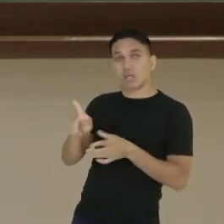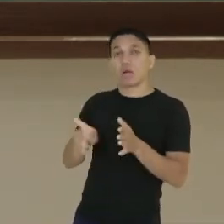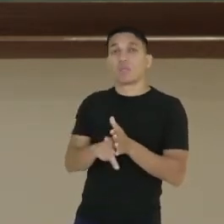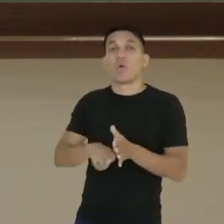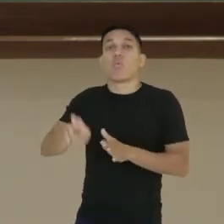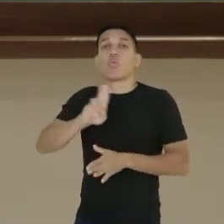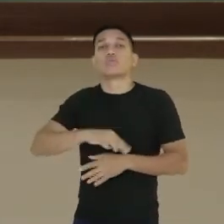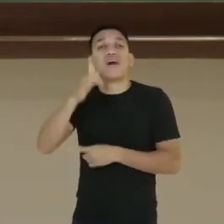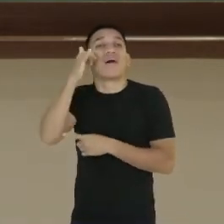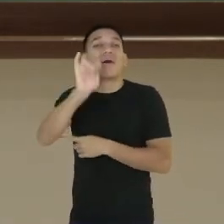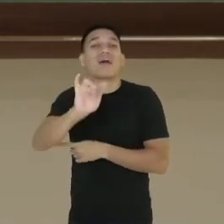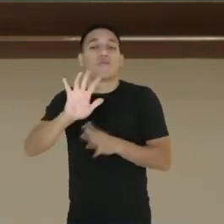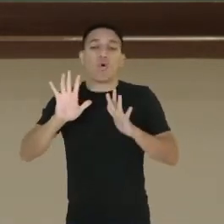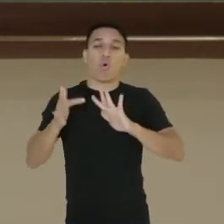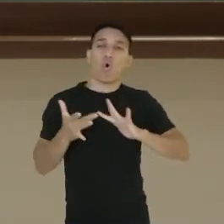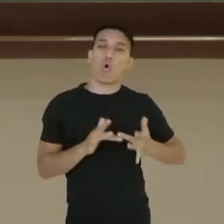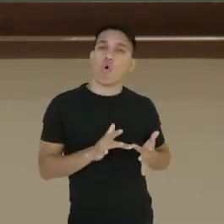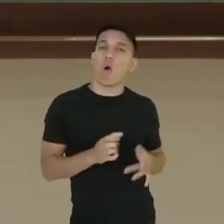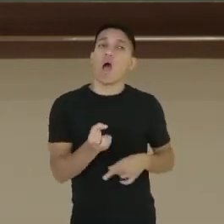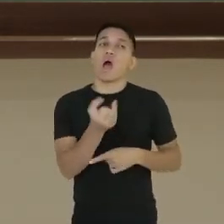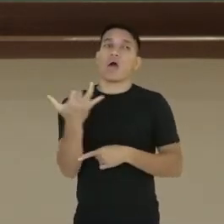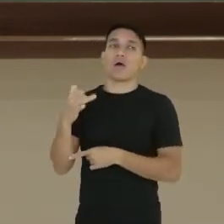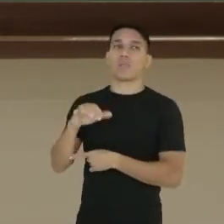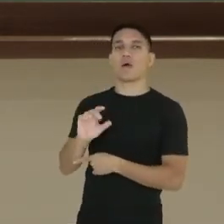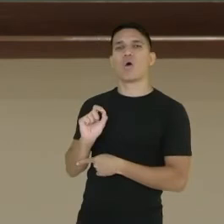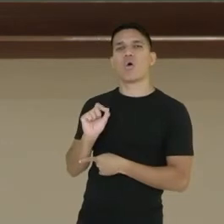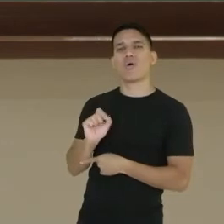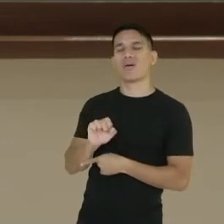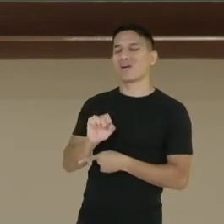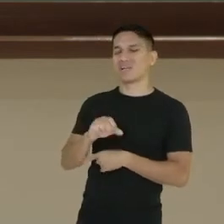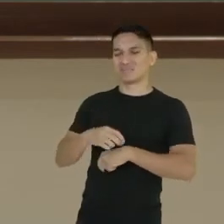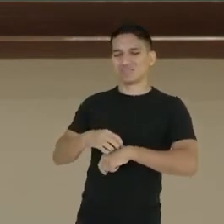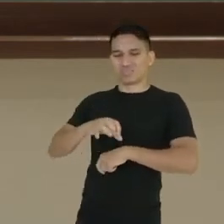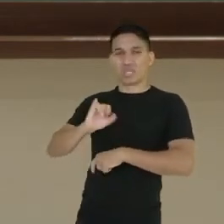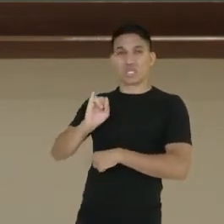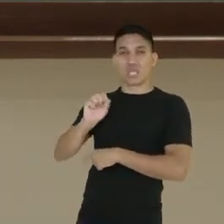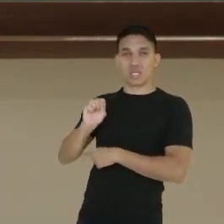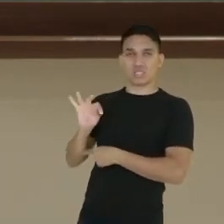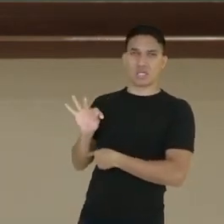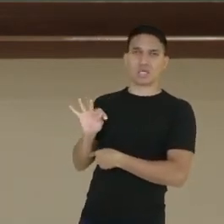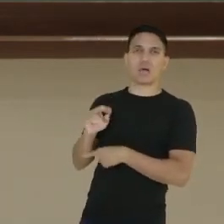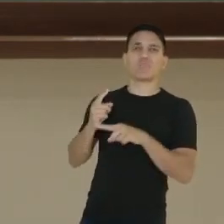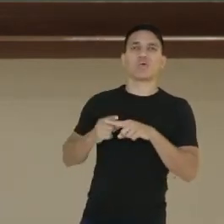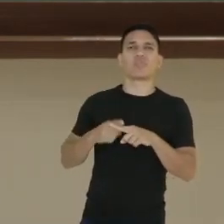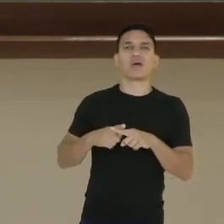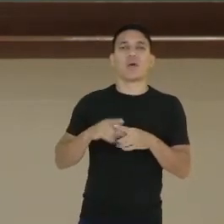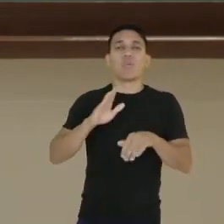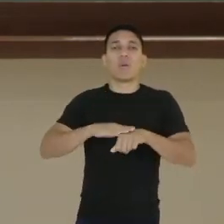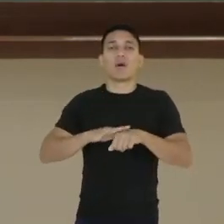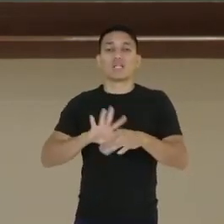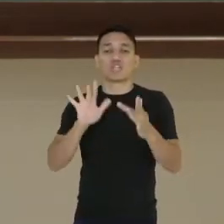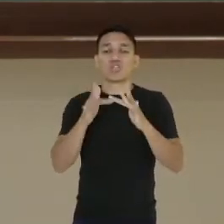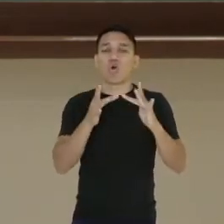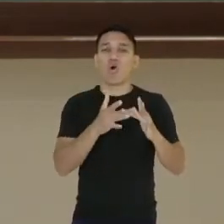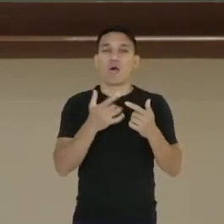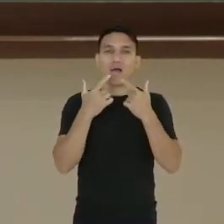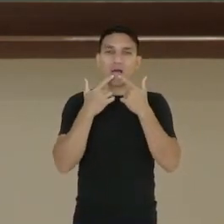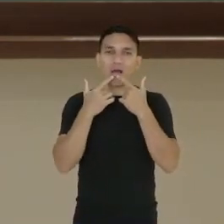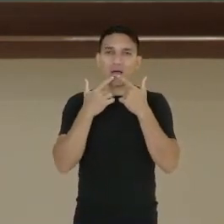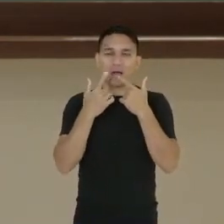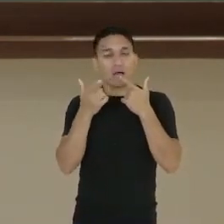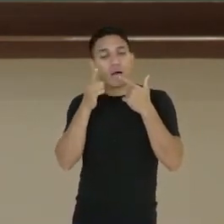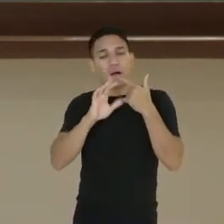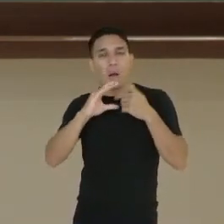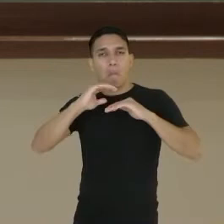que evitar que se pegue alguma infecção, porque a mucosa da boca, ela é porta de entrada para